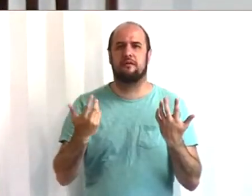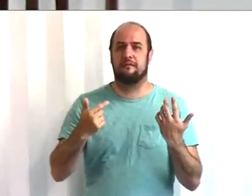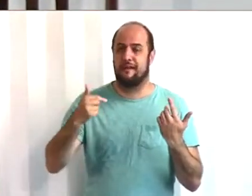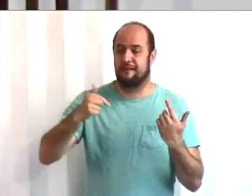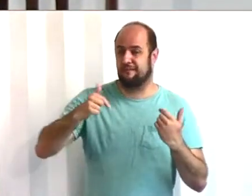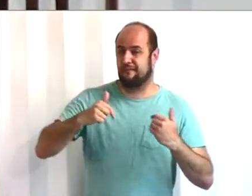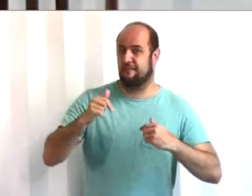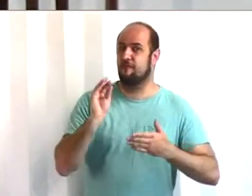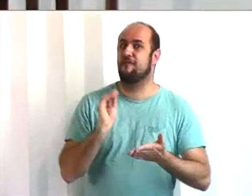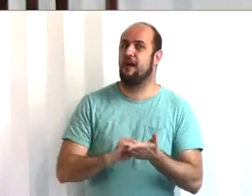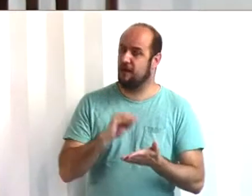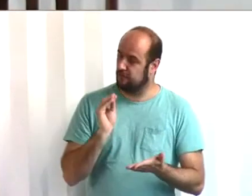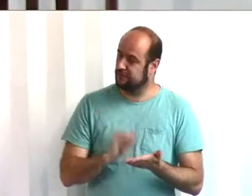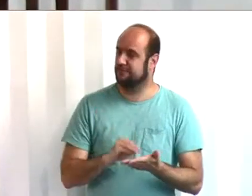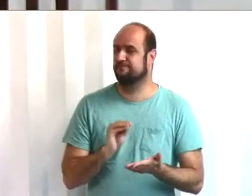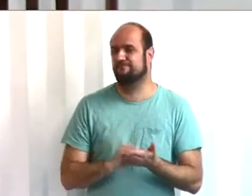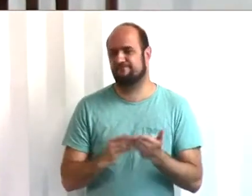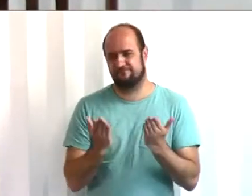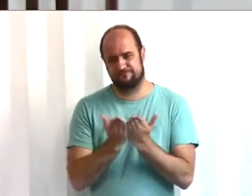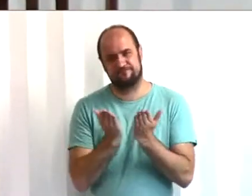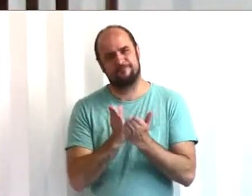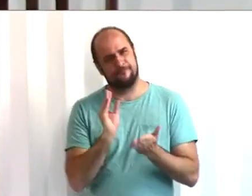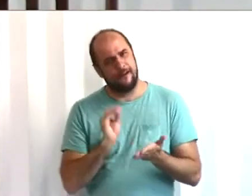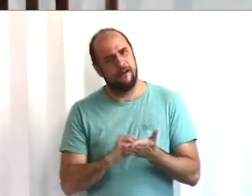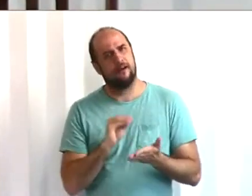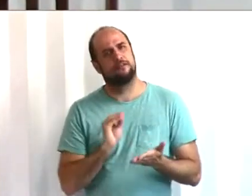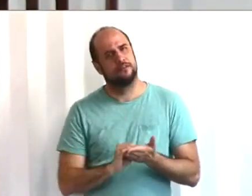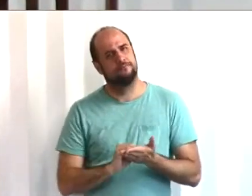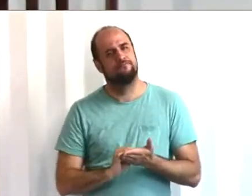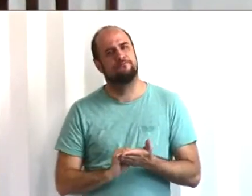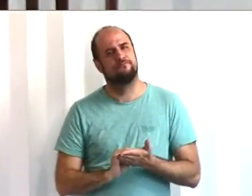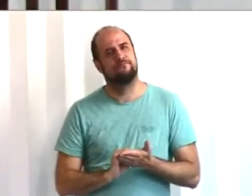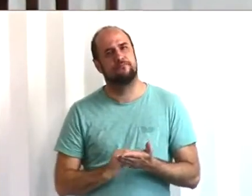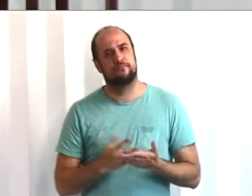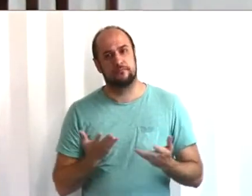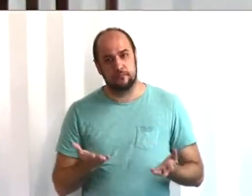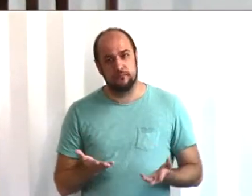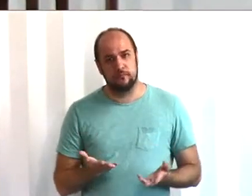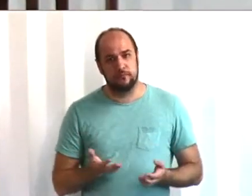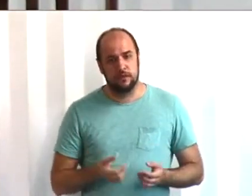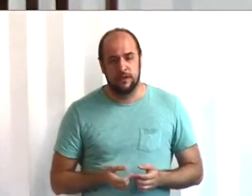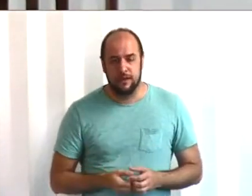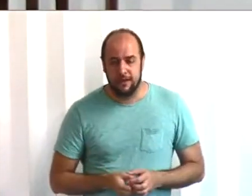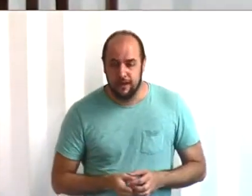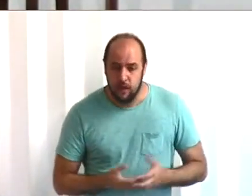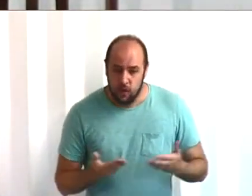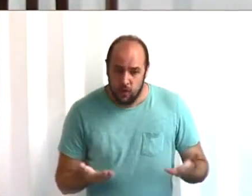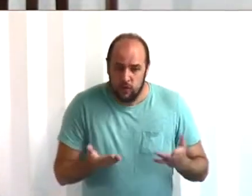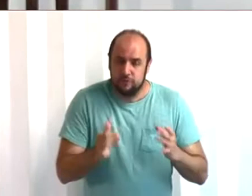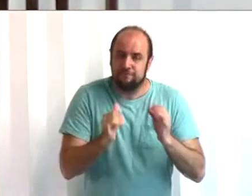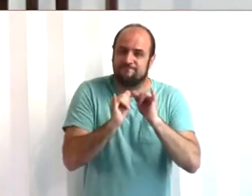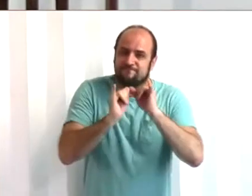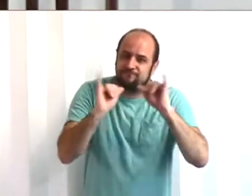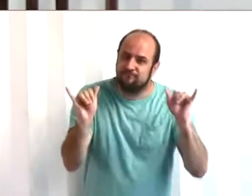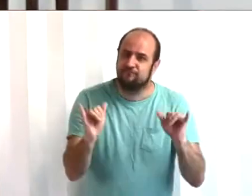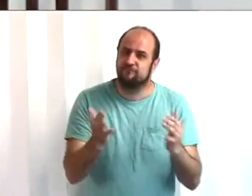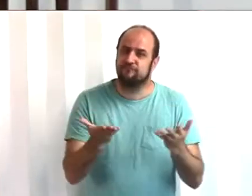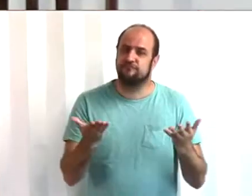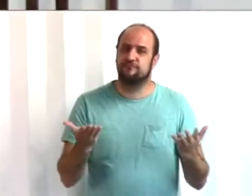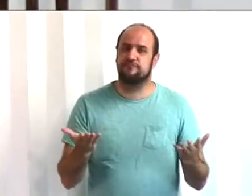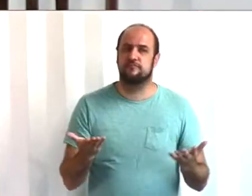nem mesmo os cristãos o façam. Eu quero trazer essa mensagem nessa